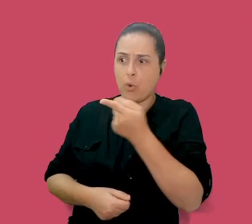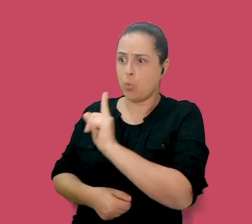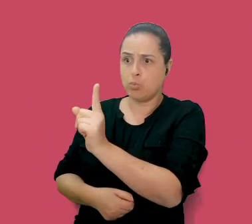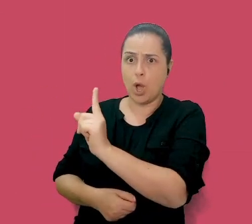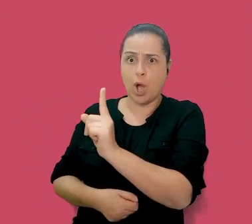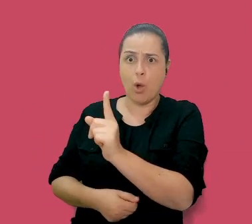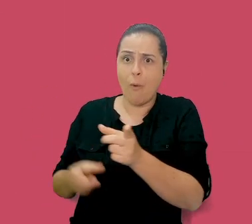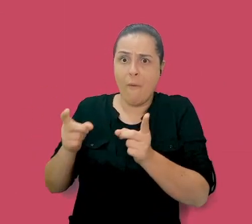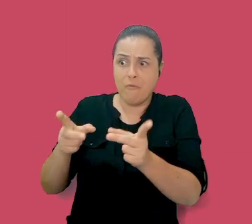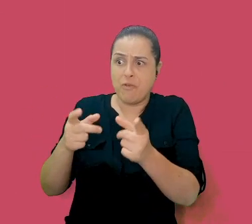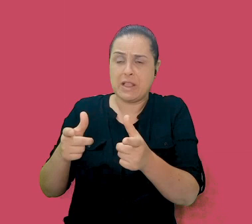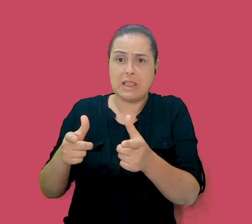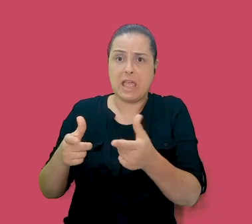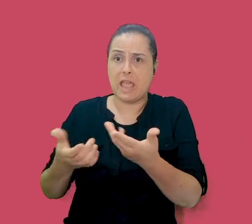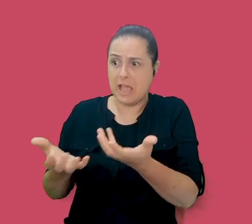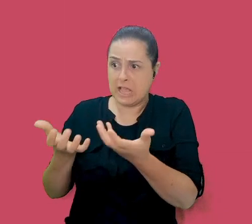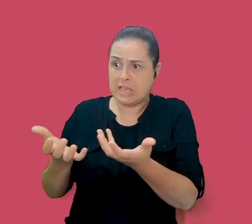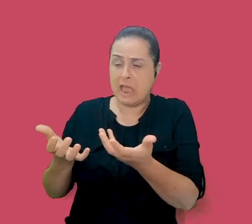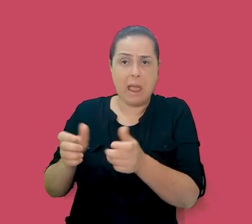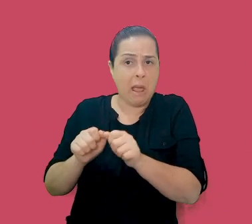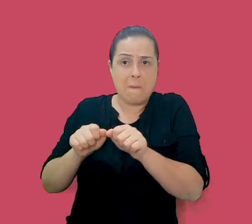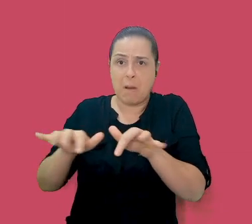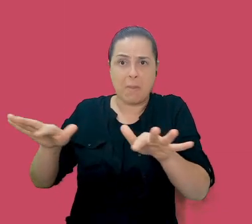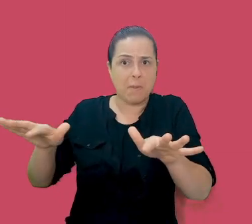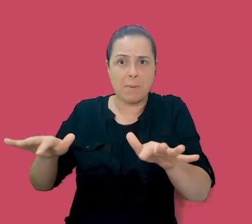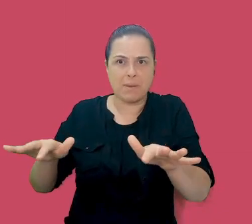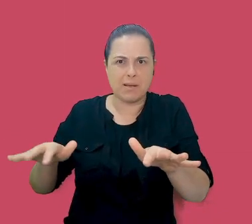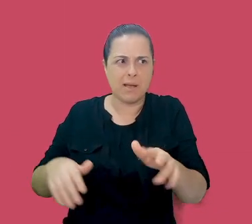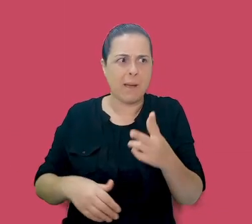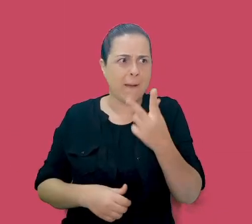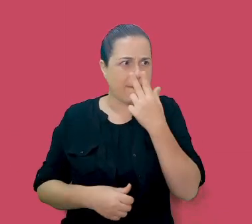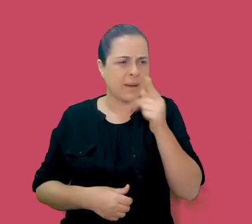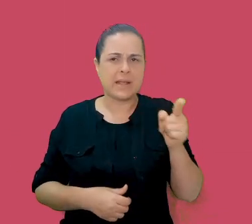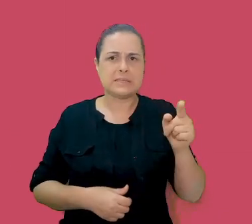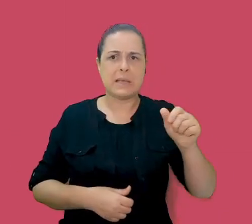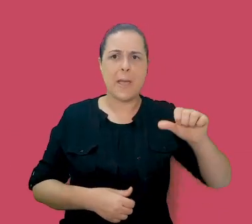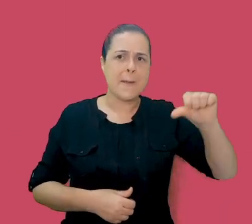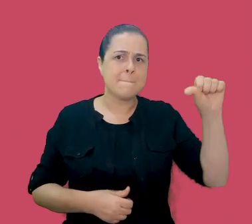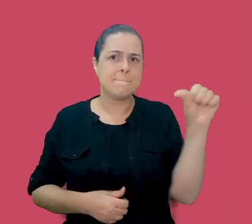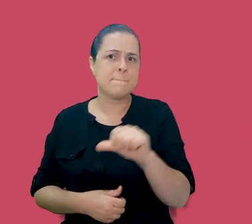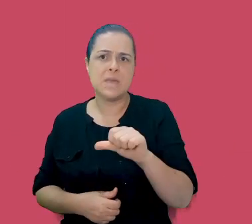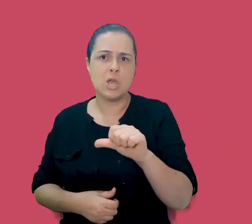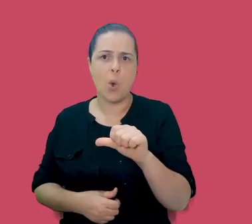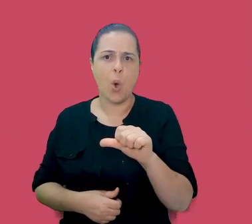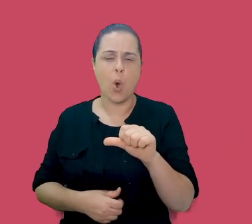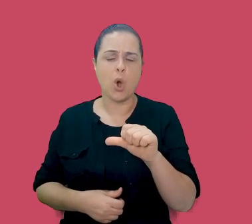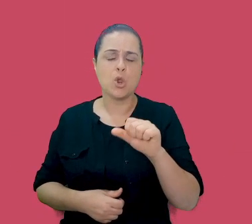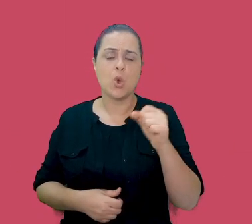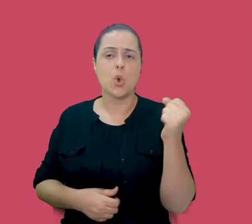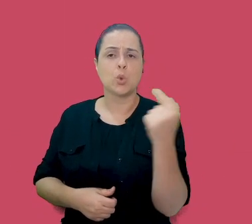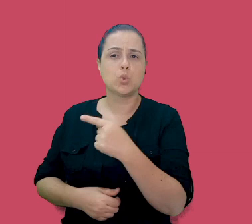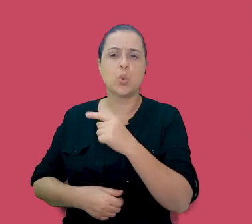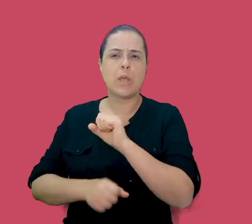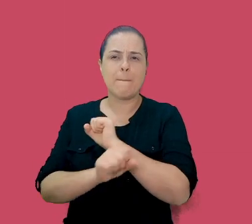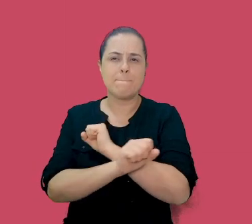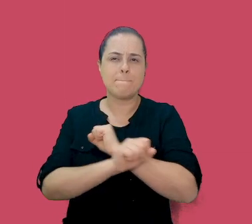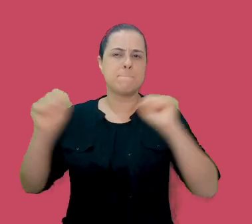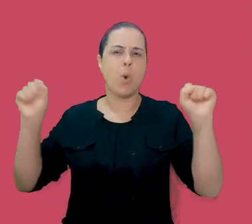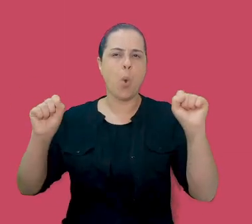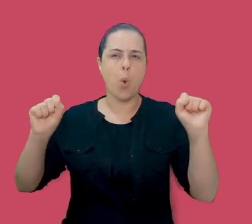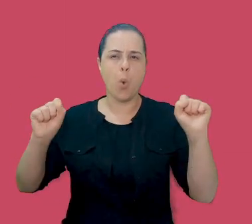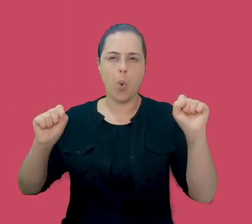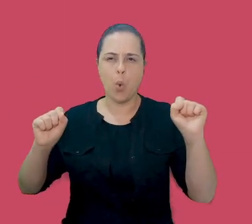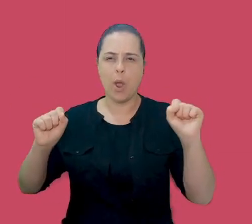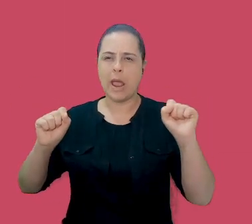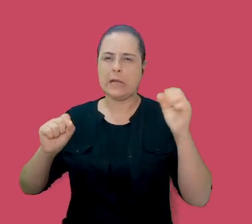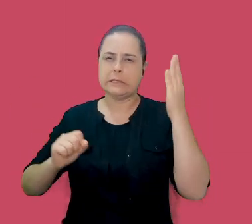coisa de mercado. Ele fala que é muito pior que a bomba atômica. Ele fala que a inteligência artificial é muito pior que a bomba atômica.